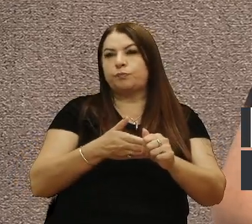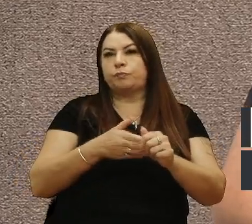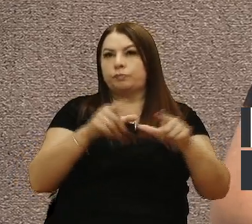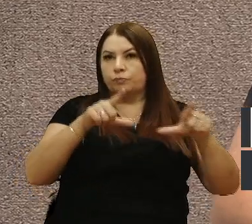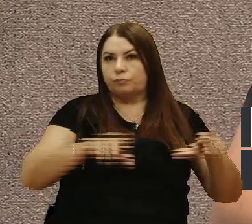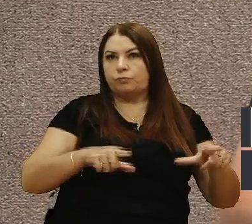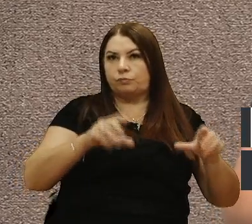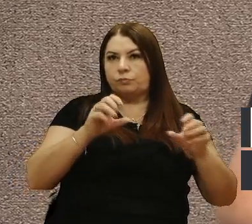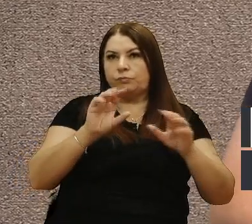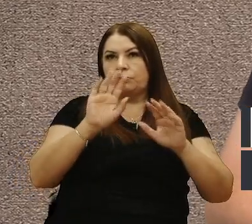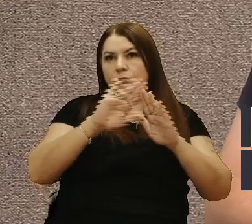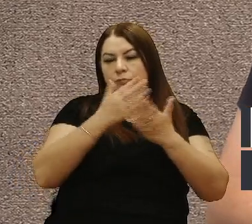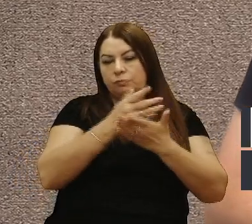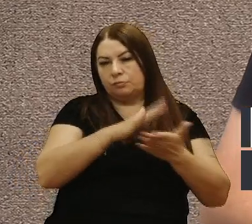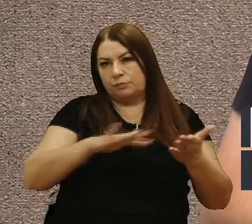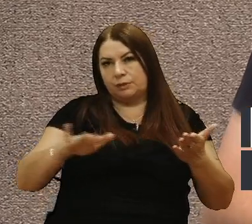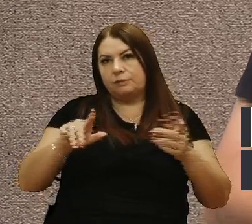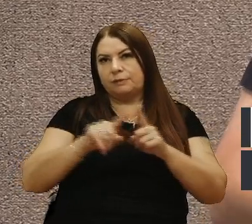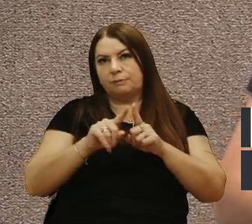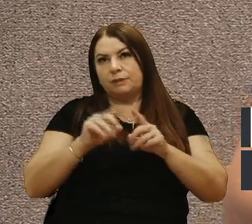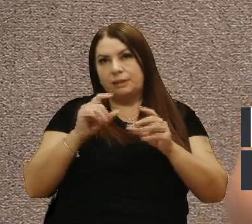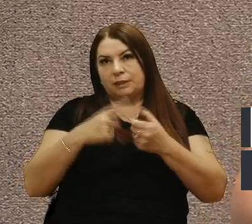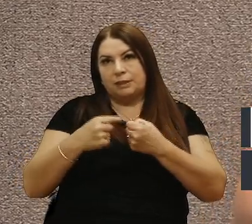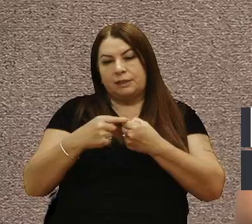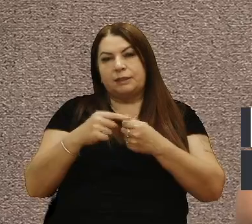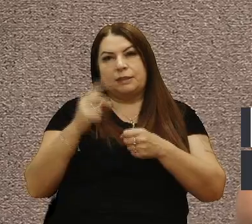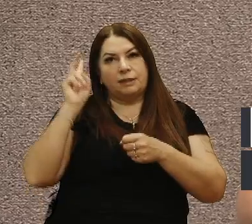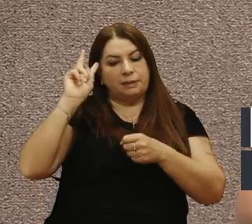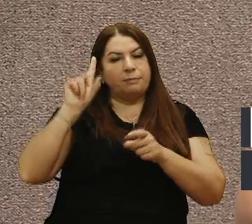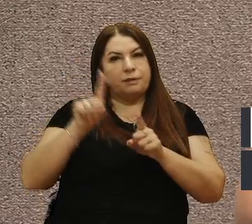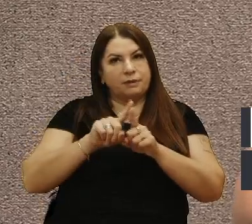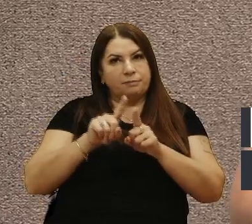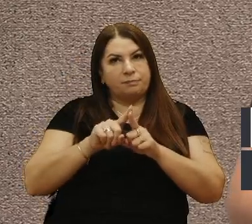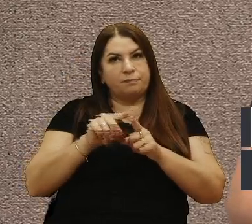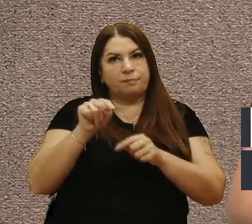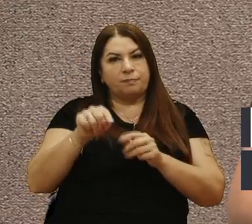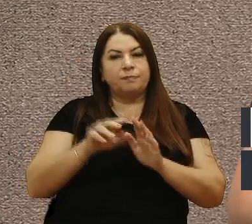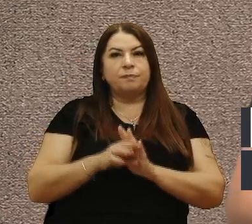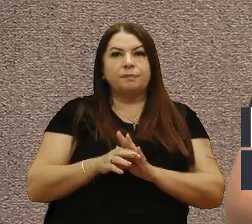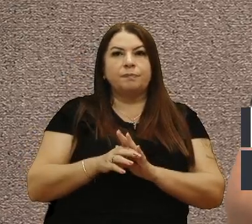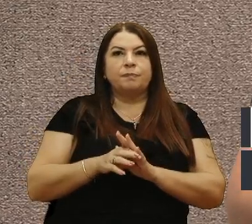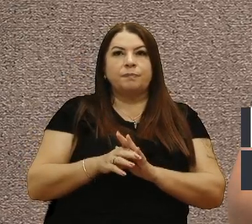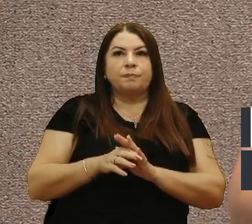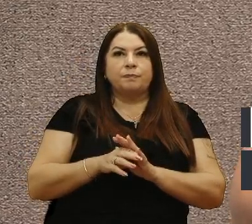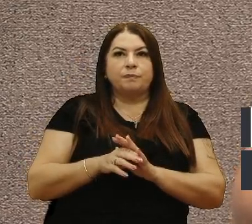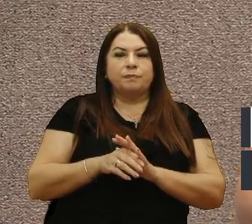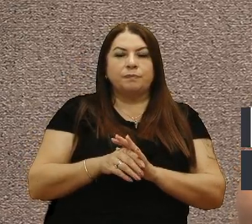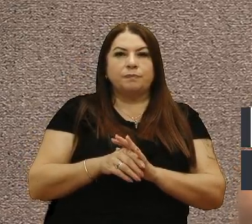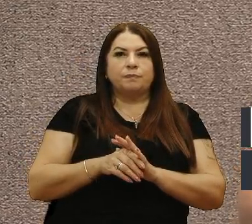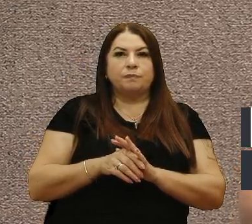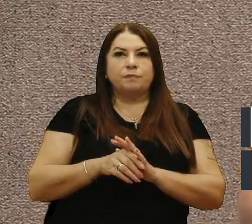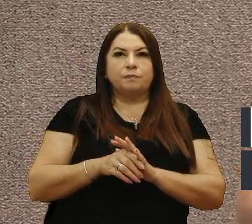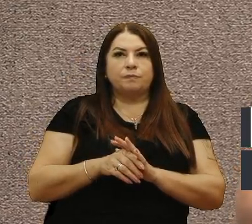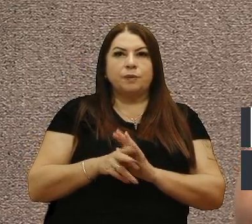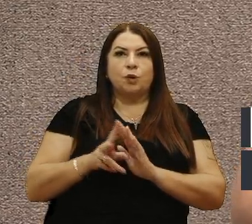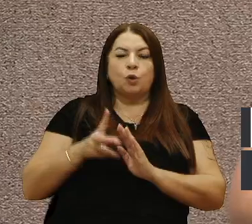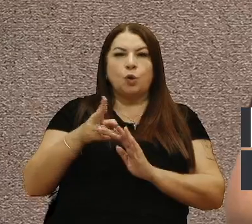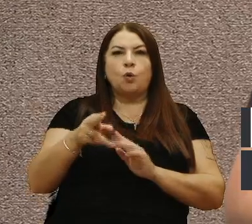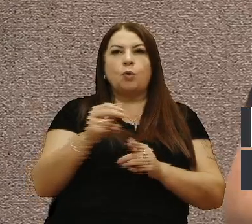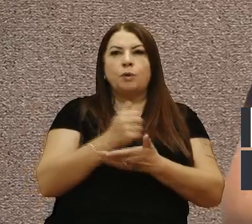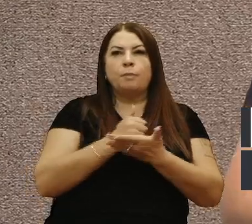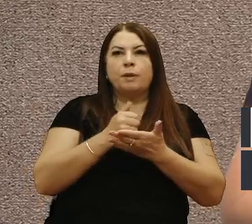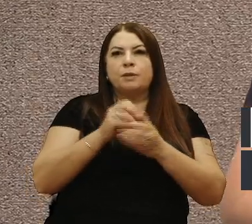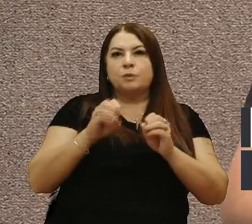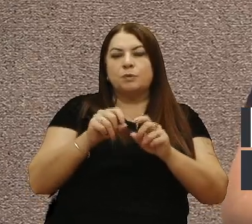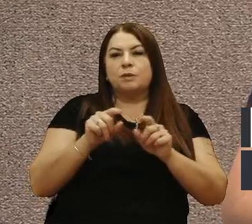espaços de educação infantil e espaços públicos da nossa cidade. E lembrar também, colegas, matéria aqui recente. Cortes drásticos na base